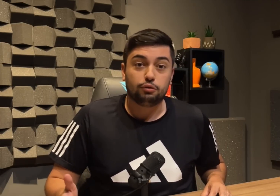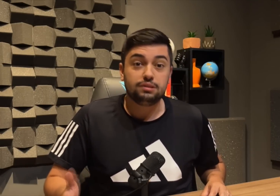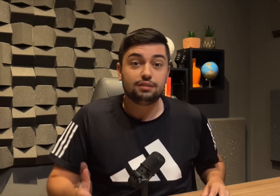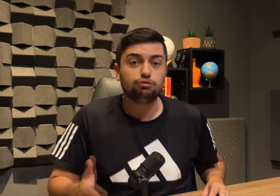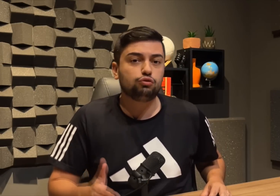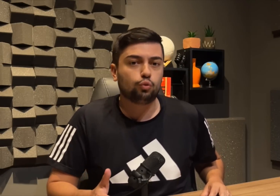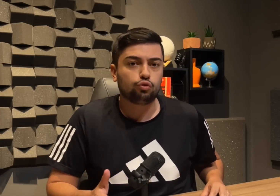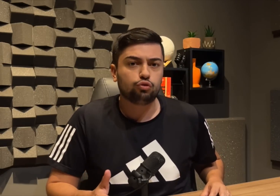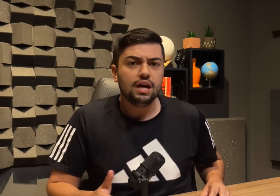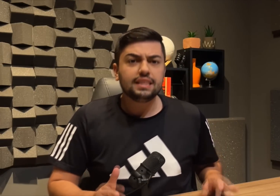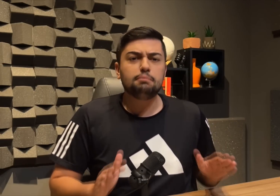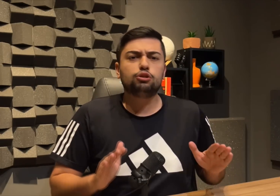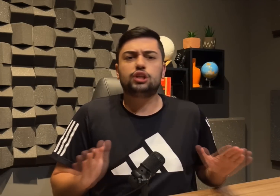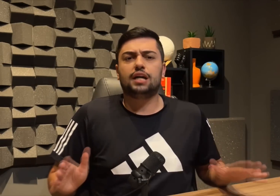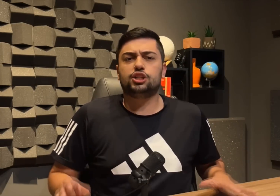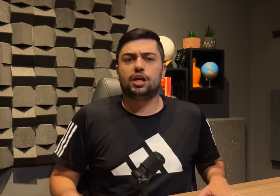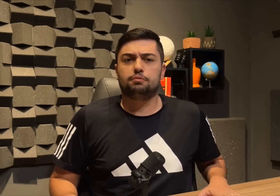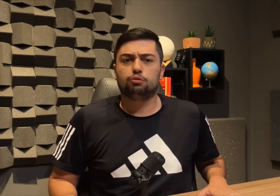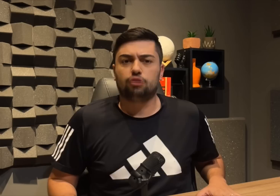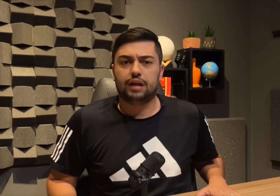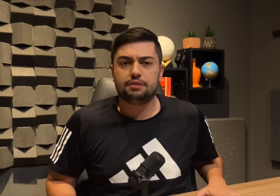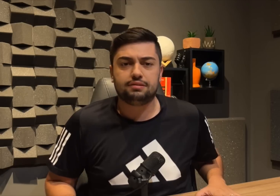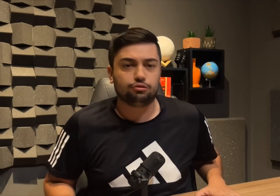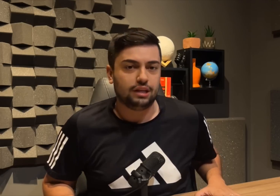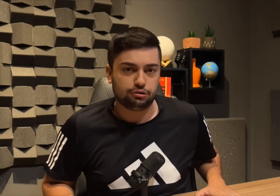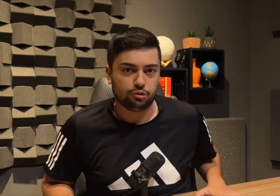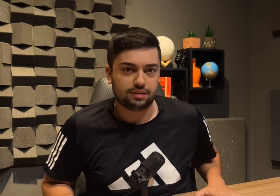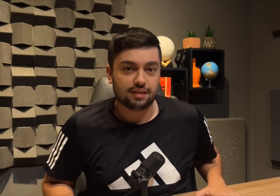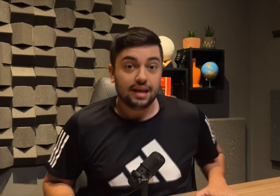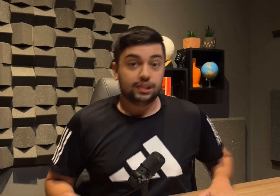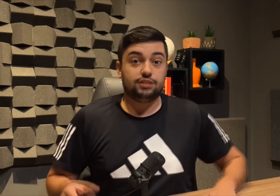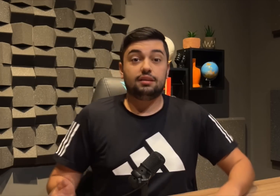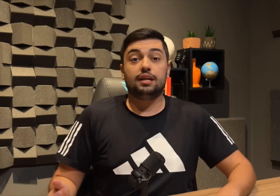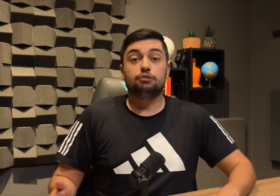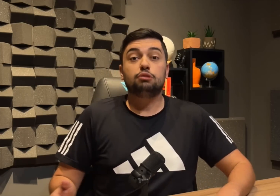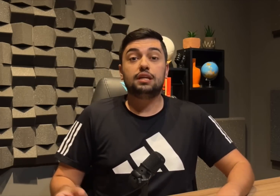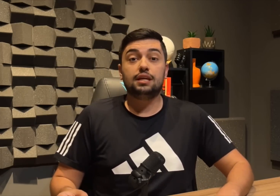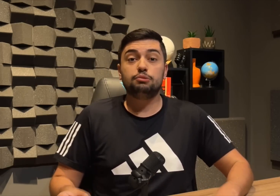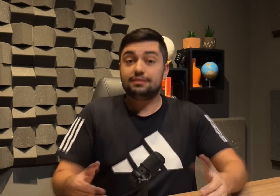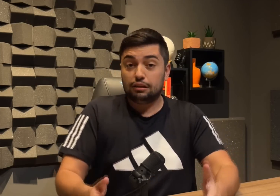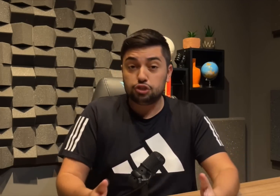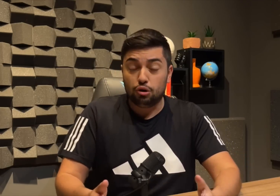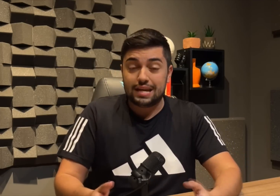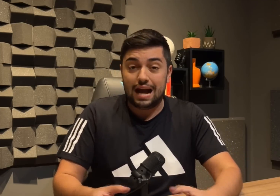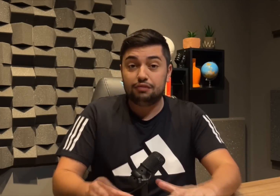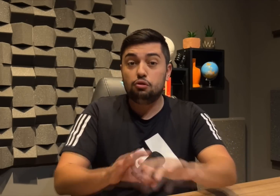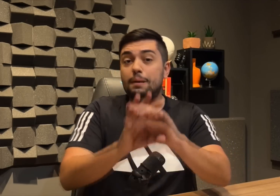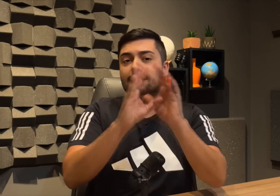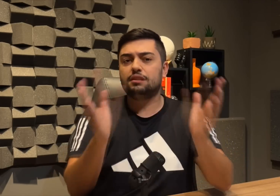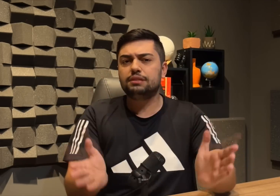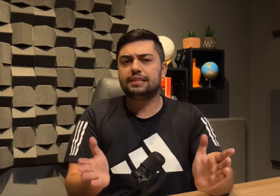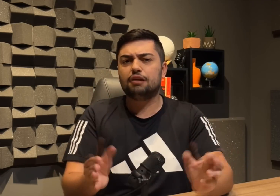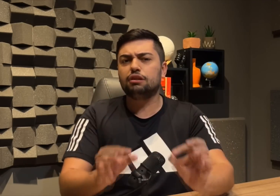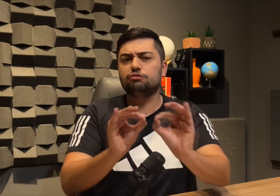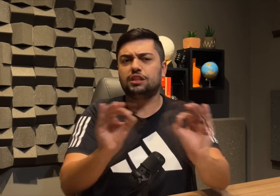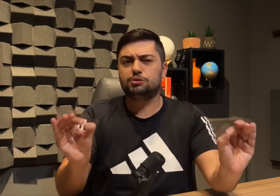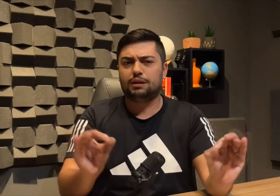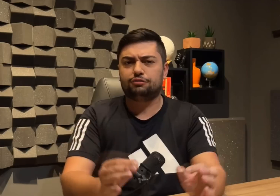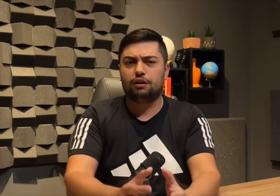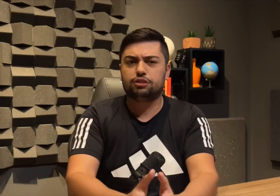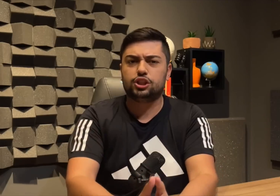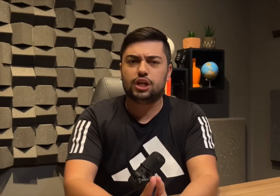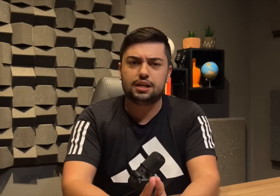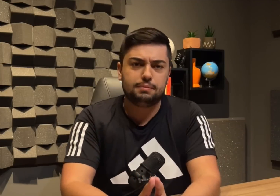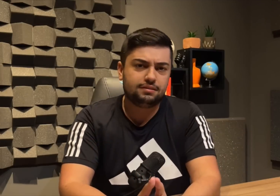resolveu em seu discurso debochar que Jair bolsonaro e seus eleitores dizendo que o Estado de Goiás e o Brasil inteiro não